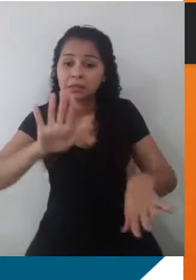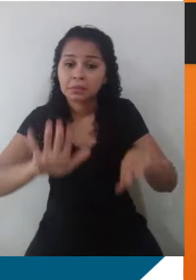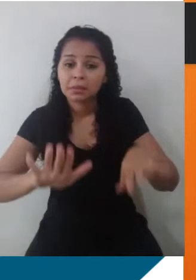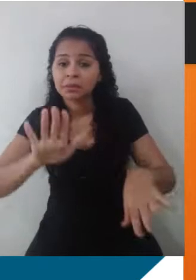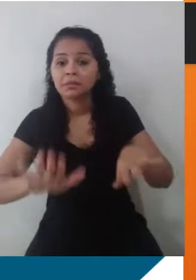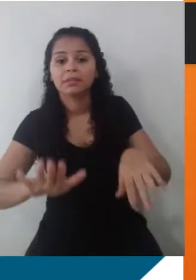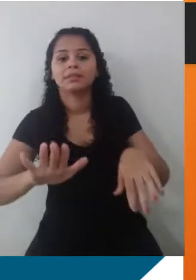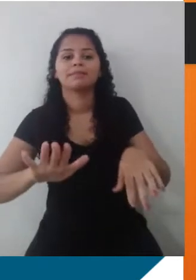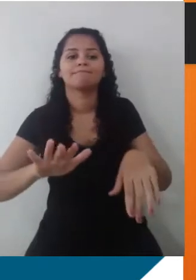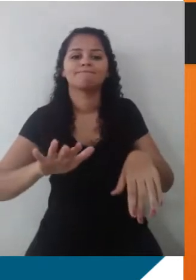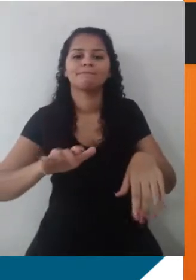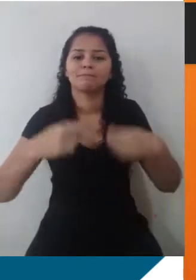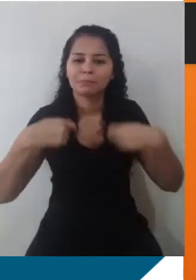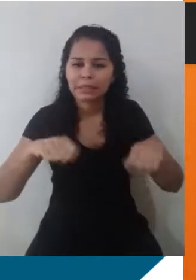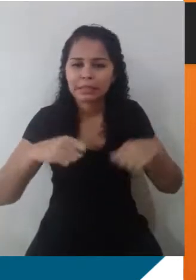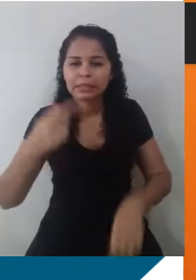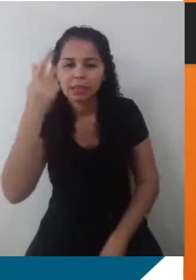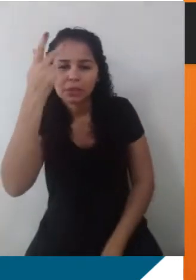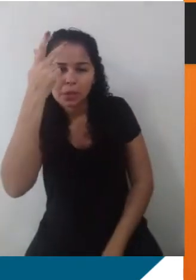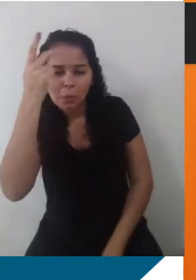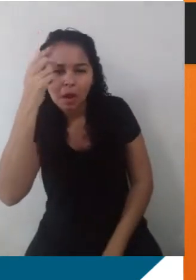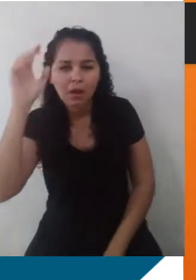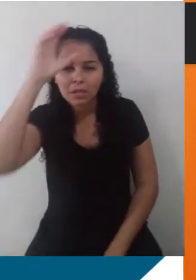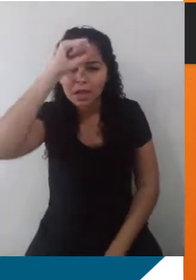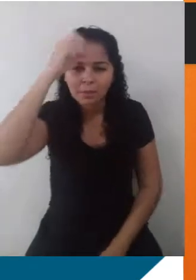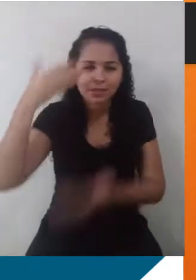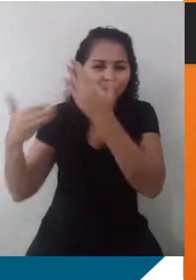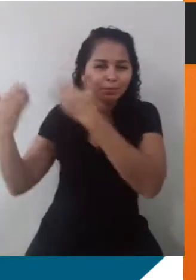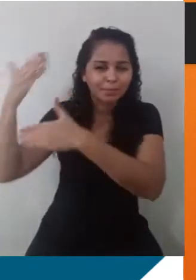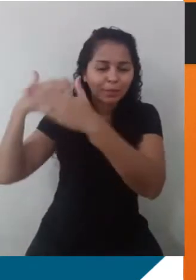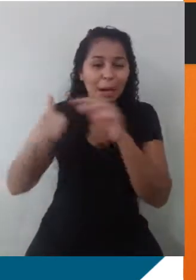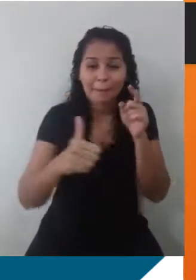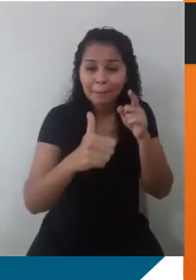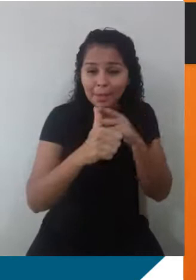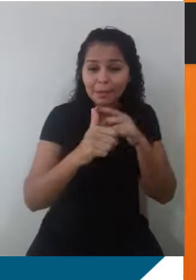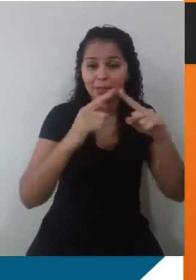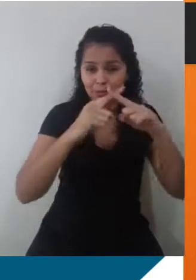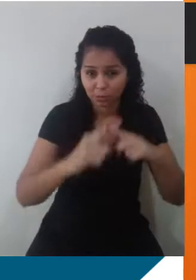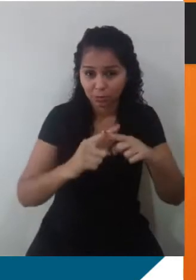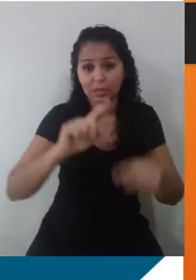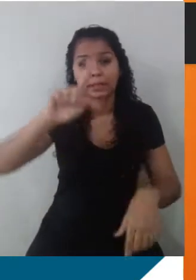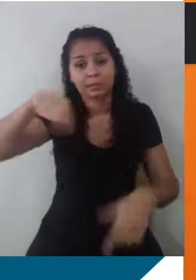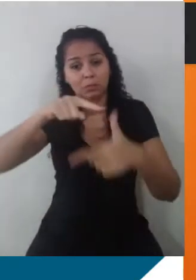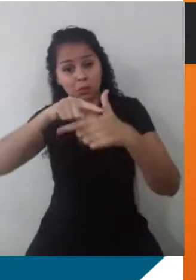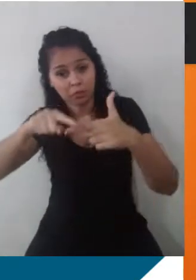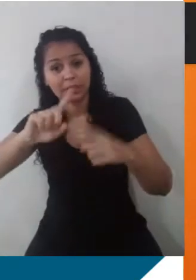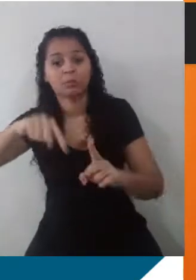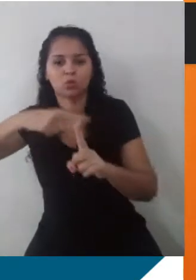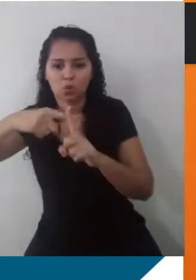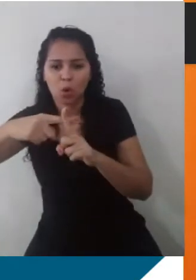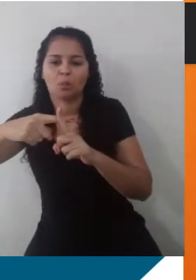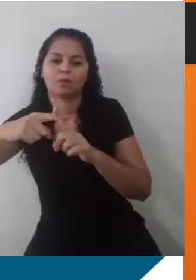momentos, aquela ordem natural que você aprendeu, que primeiro multiplica e divide, depois soma e